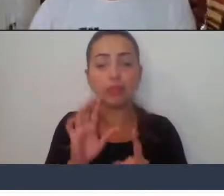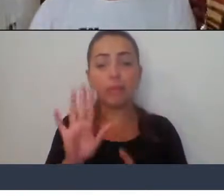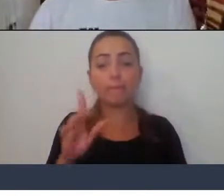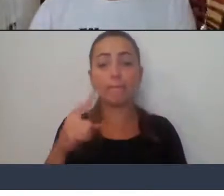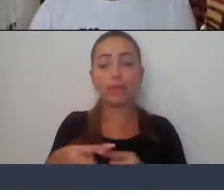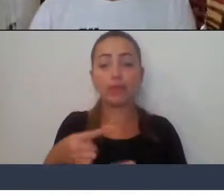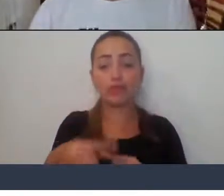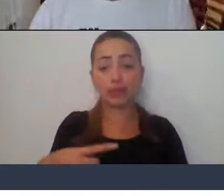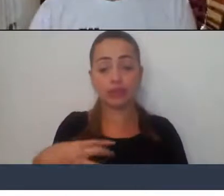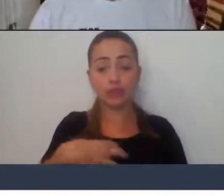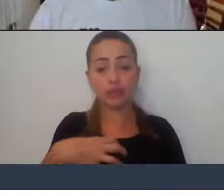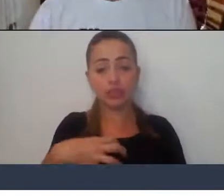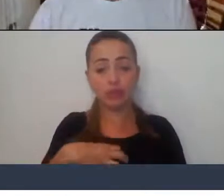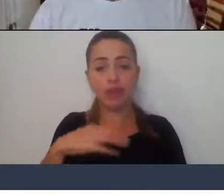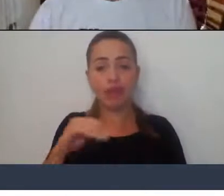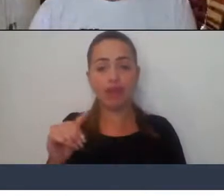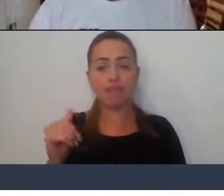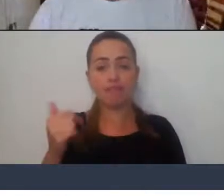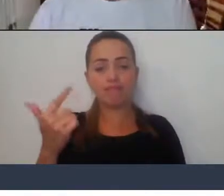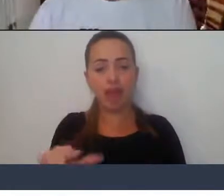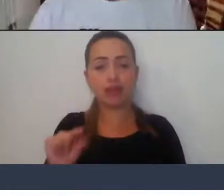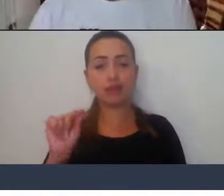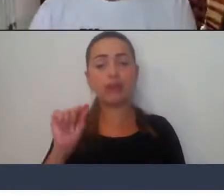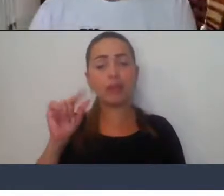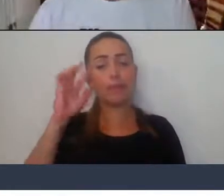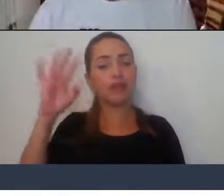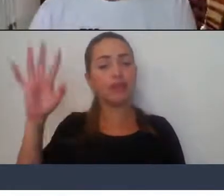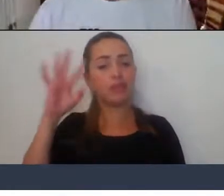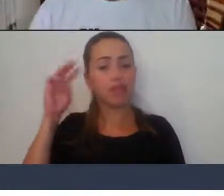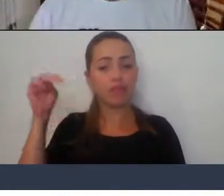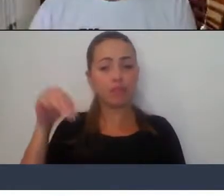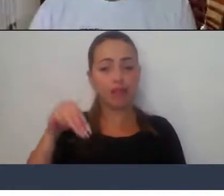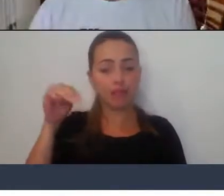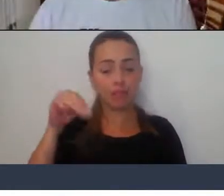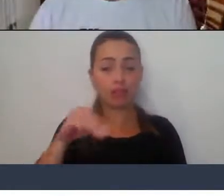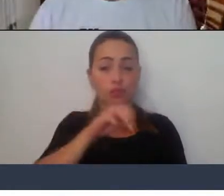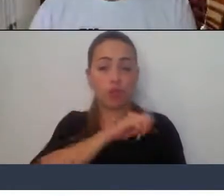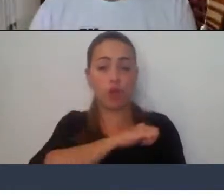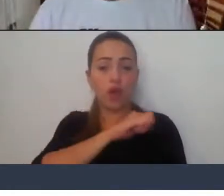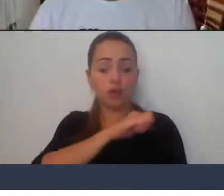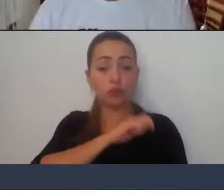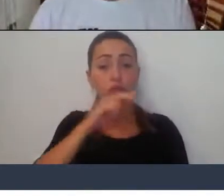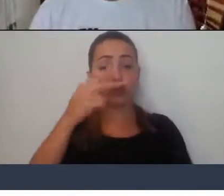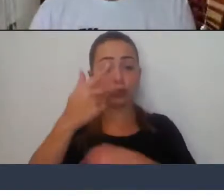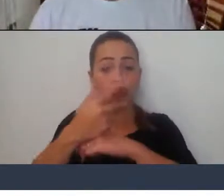de que, além do pensamento matemático dos estudantes, o vídeo também contribui